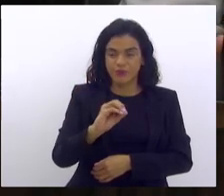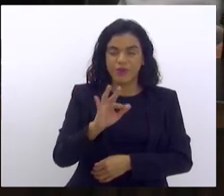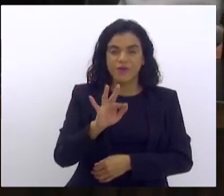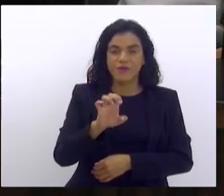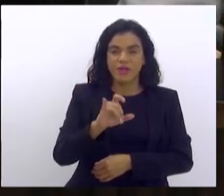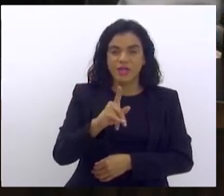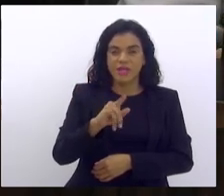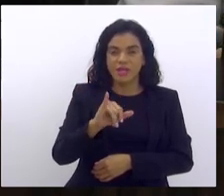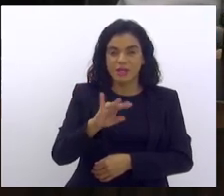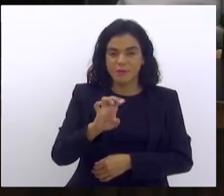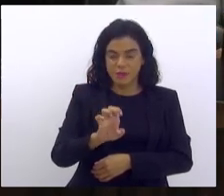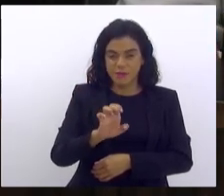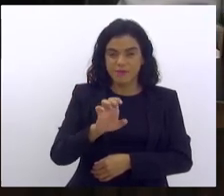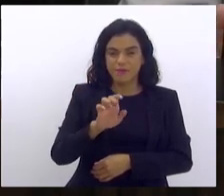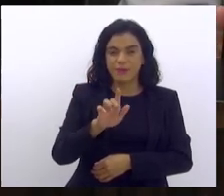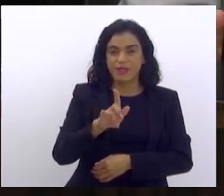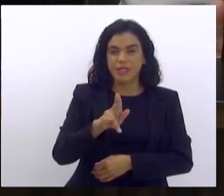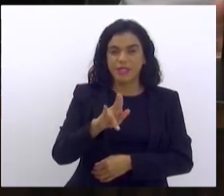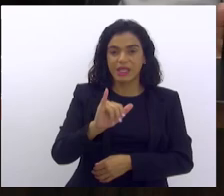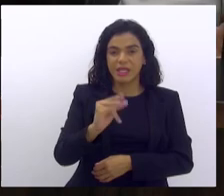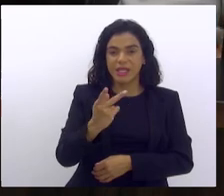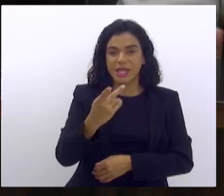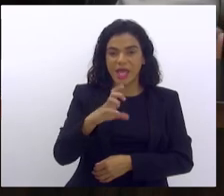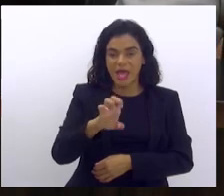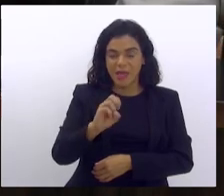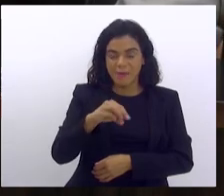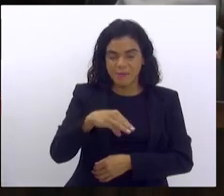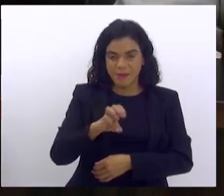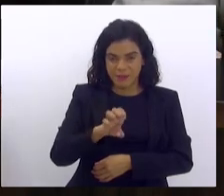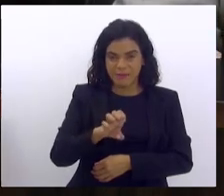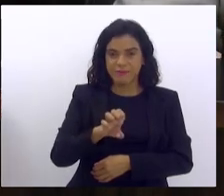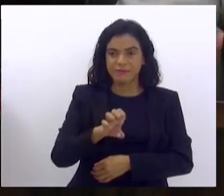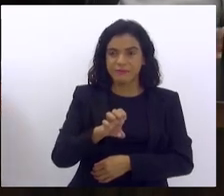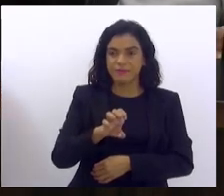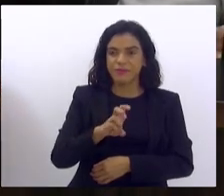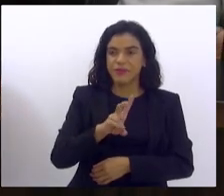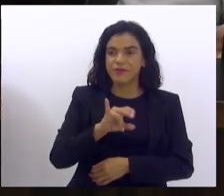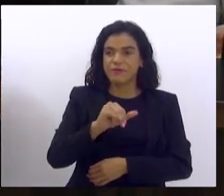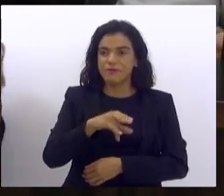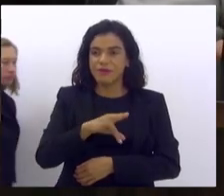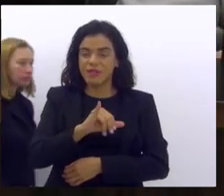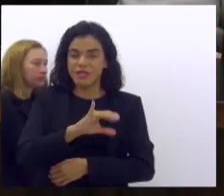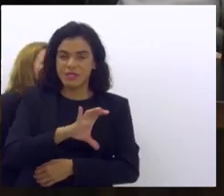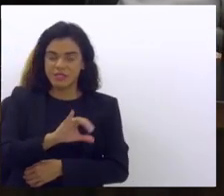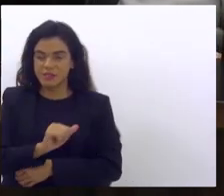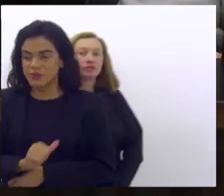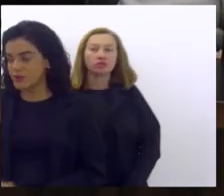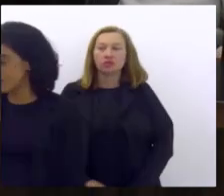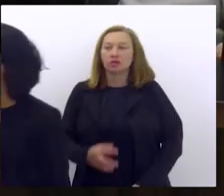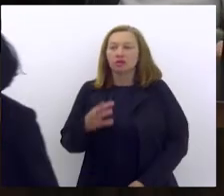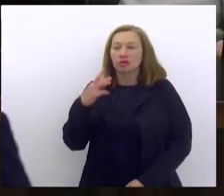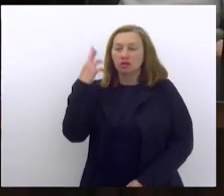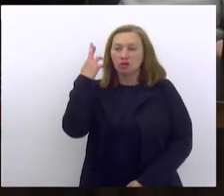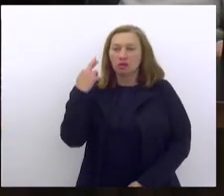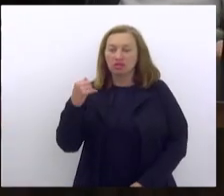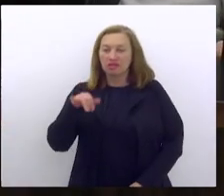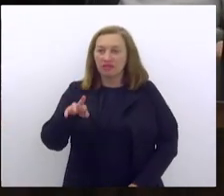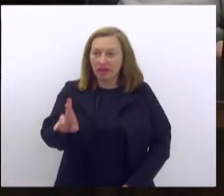Rabes, Guilherme Delaroy, Verônica Lima, Vinícius Gozolino, Rosenberg Reis,